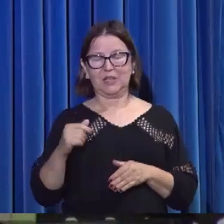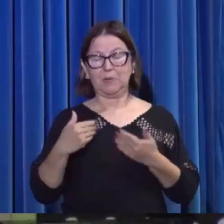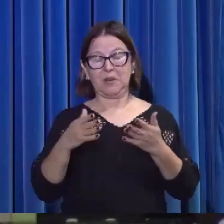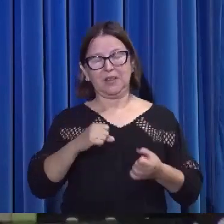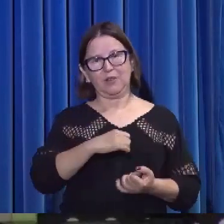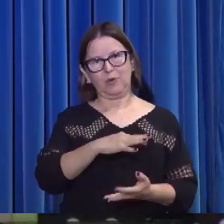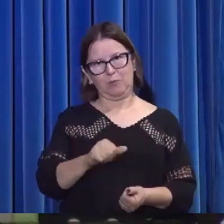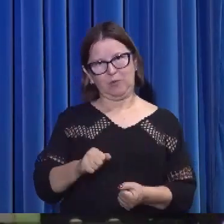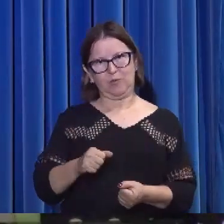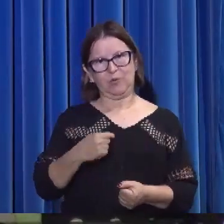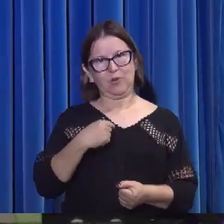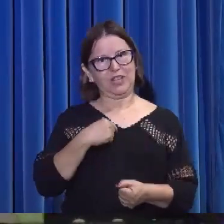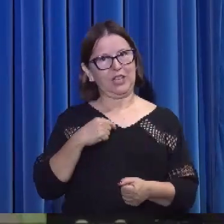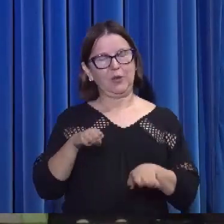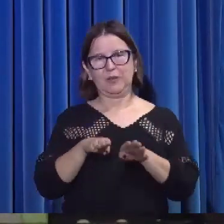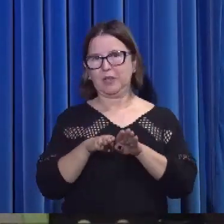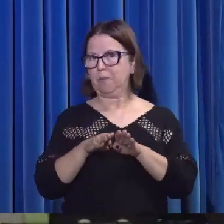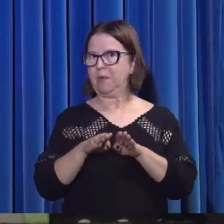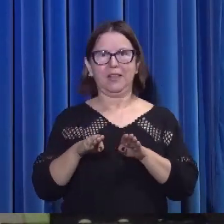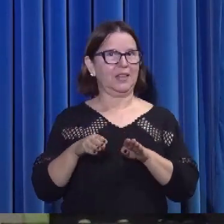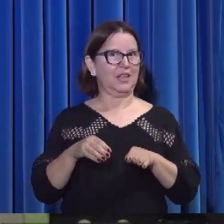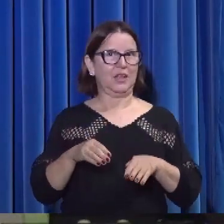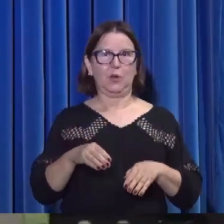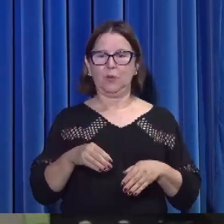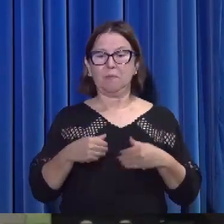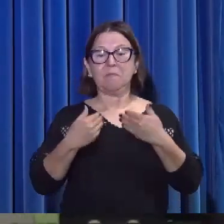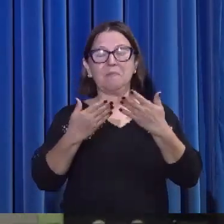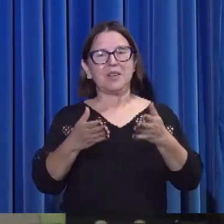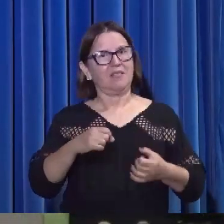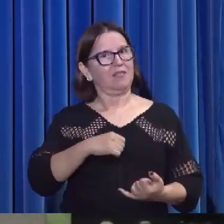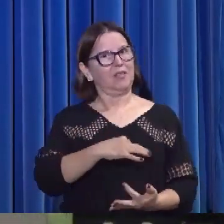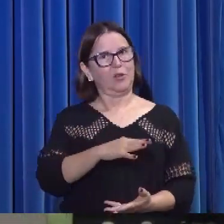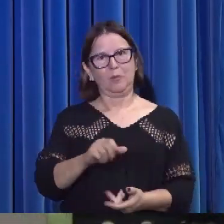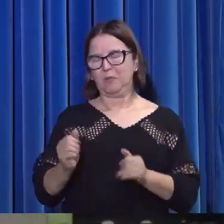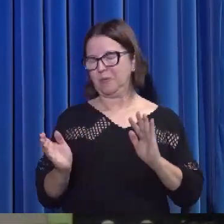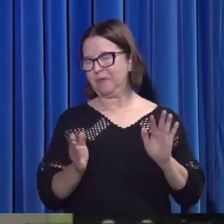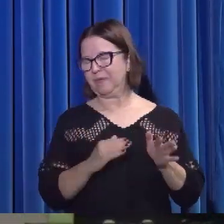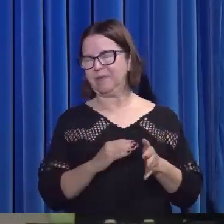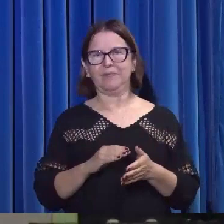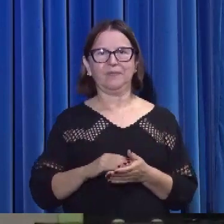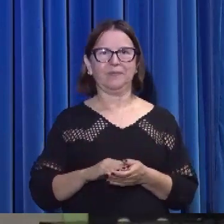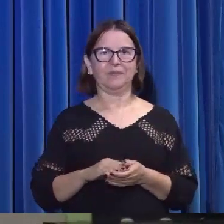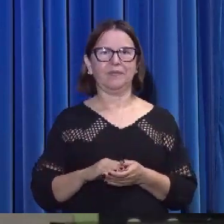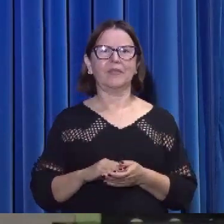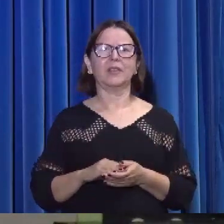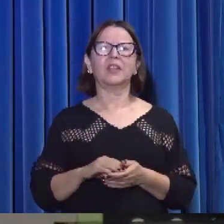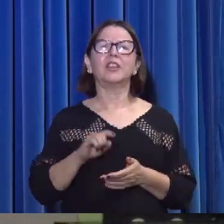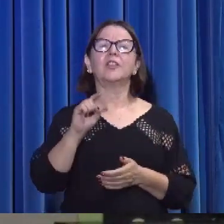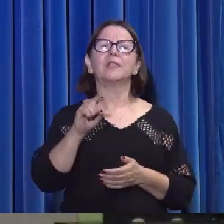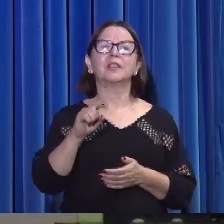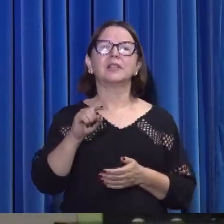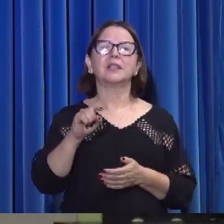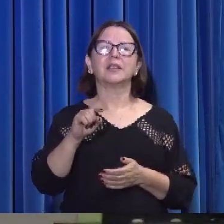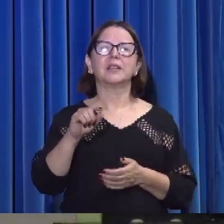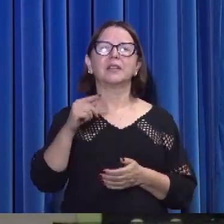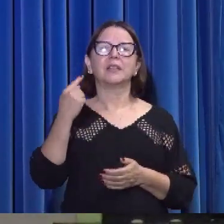Você é do mundo, você pertence ao mundo, a sua pátria é aqui, ou sua pátria está nos